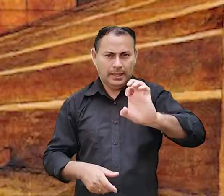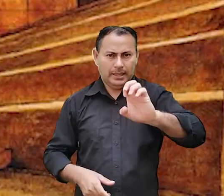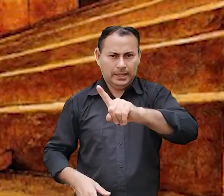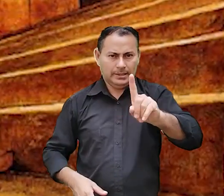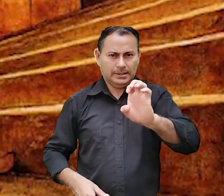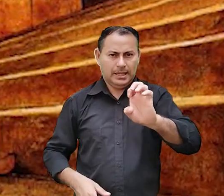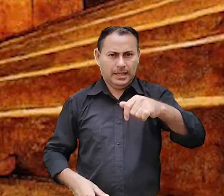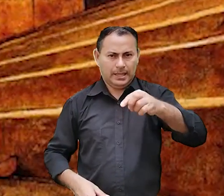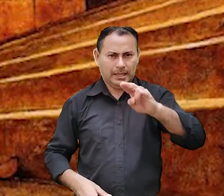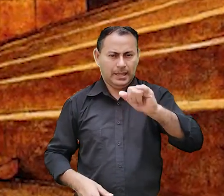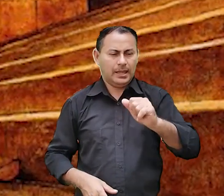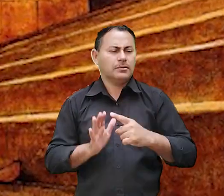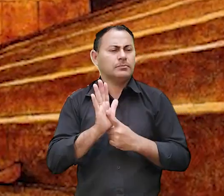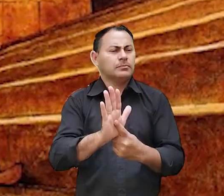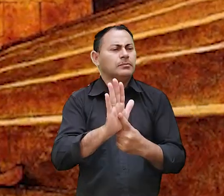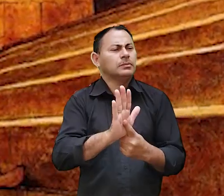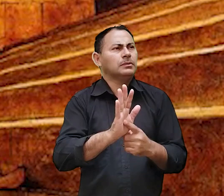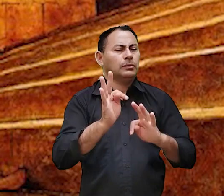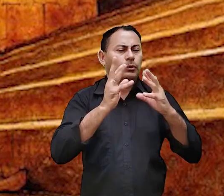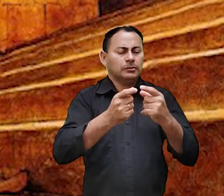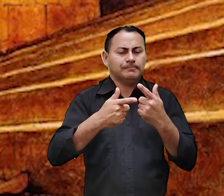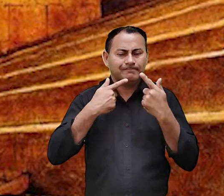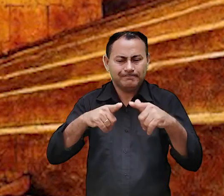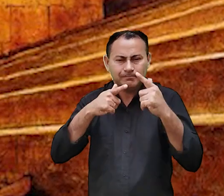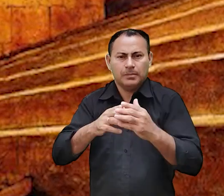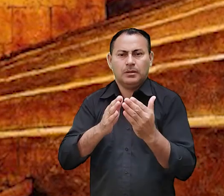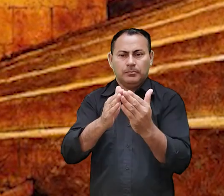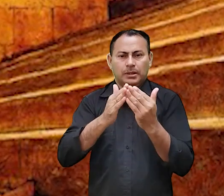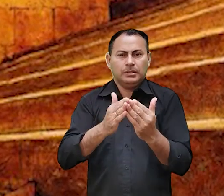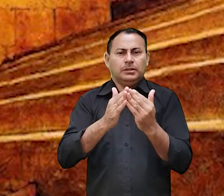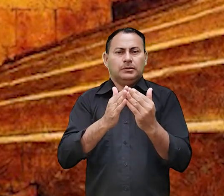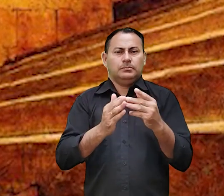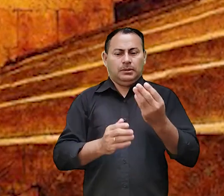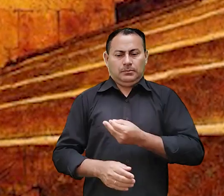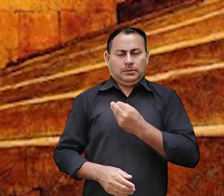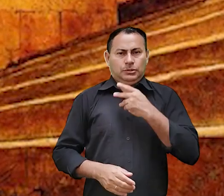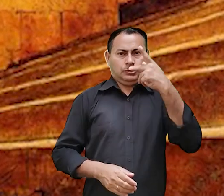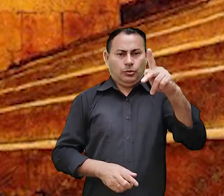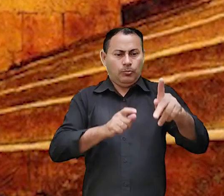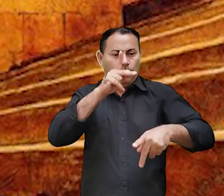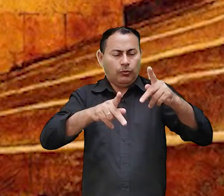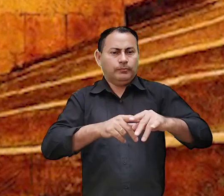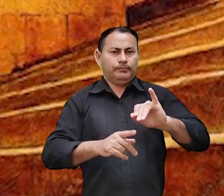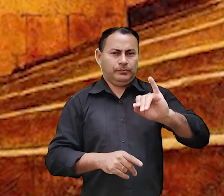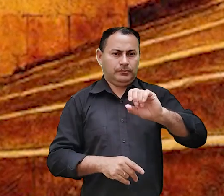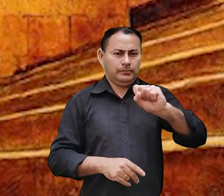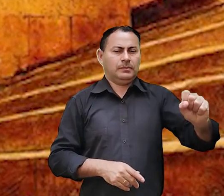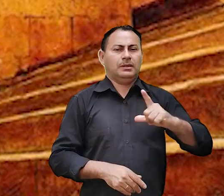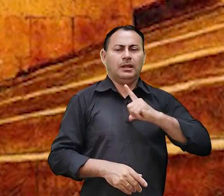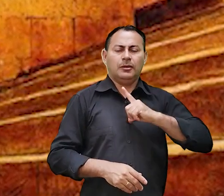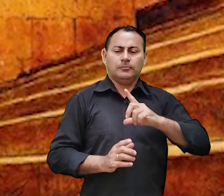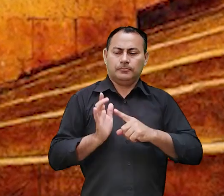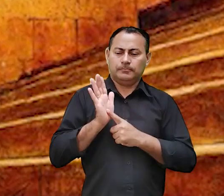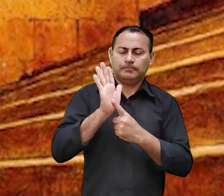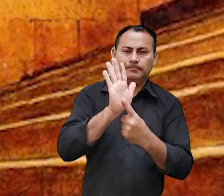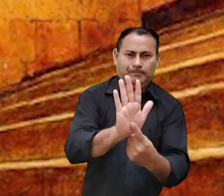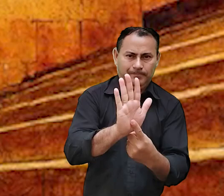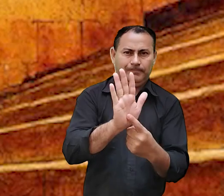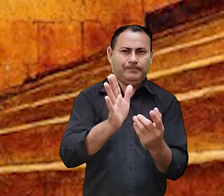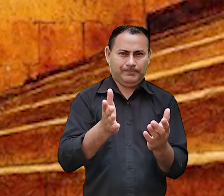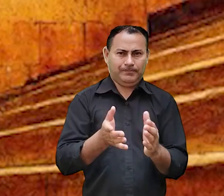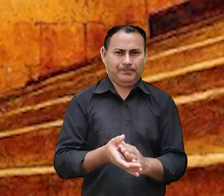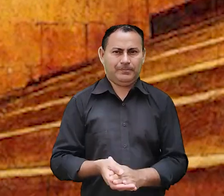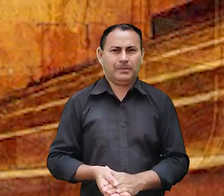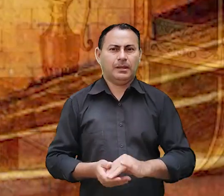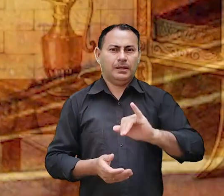Deus apresentando todos aqueles insultos e pedindo pela vida de seu povo Isaías teve uma